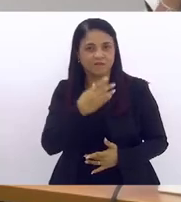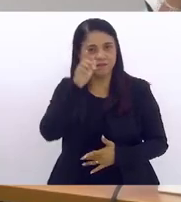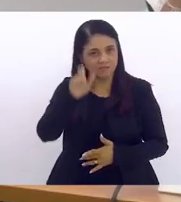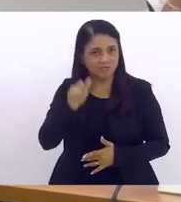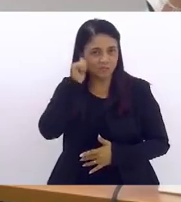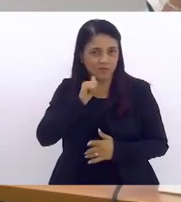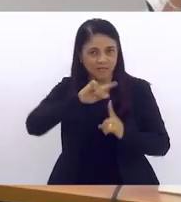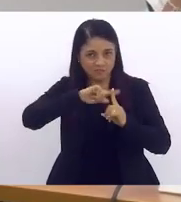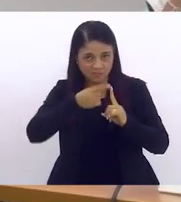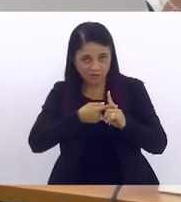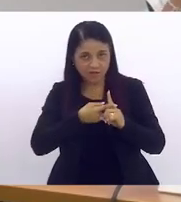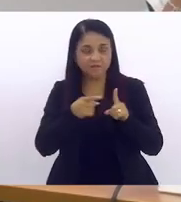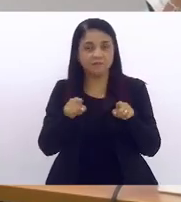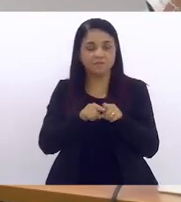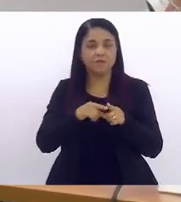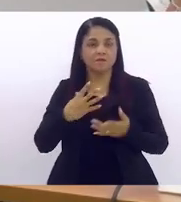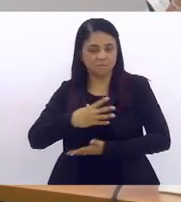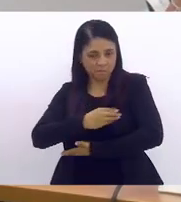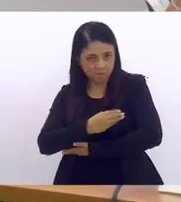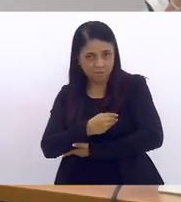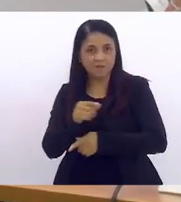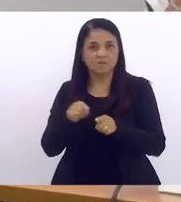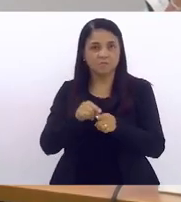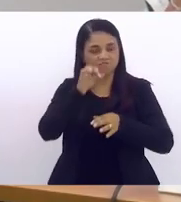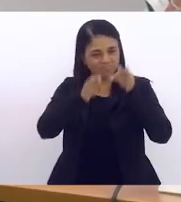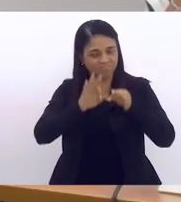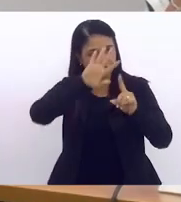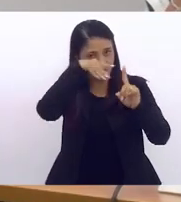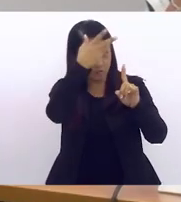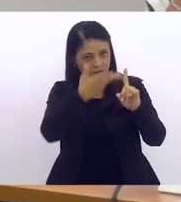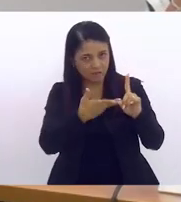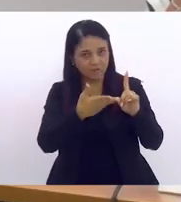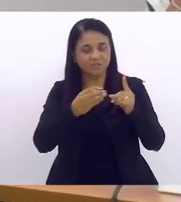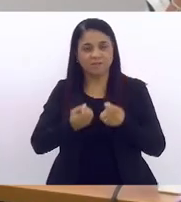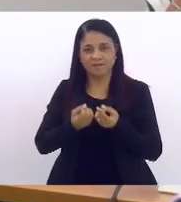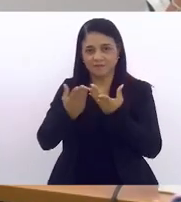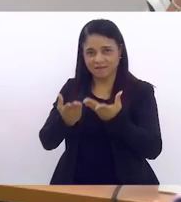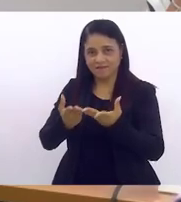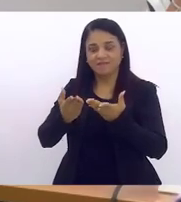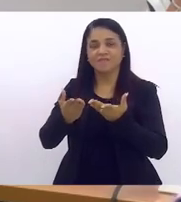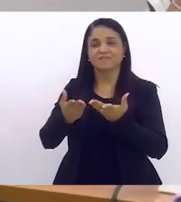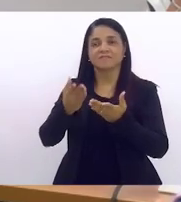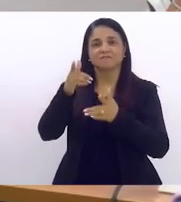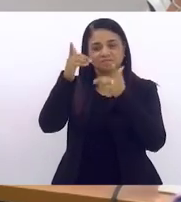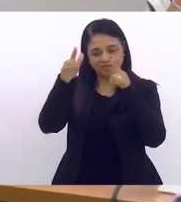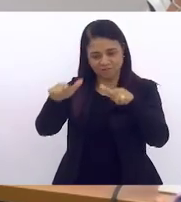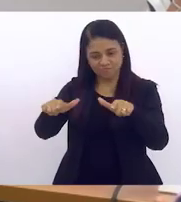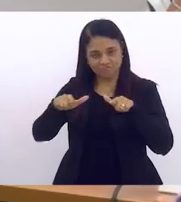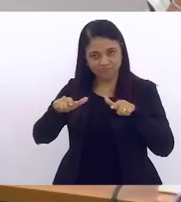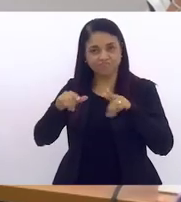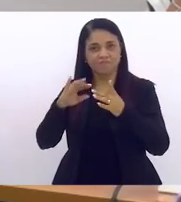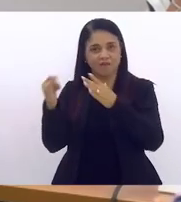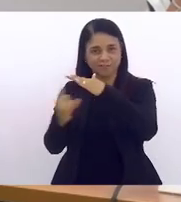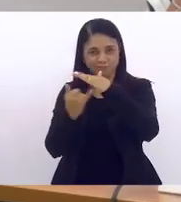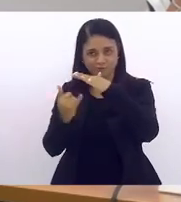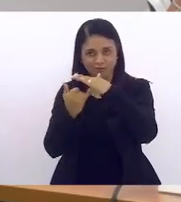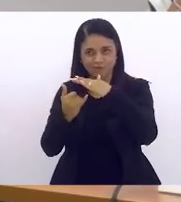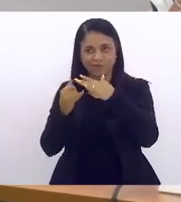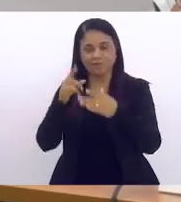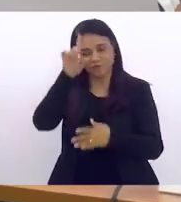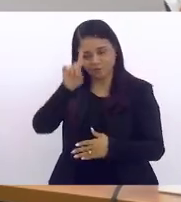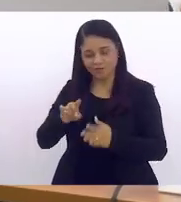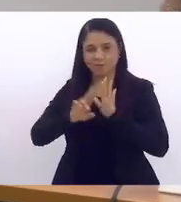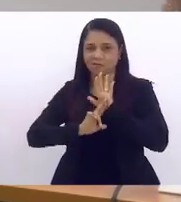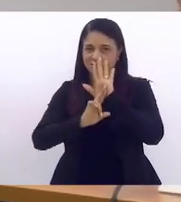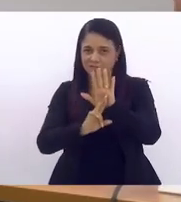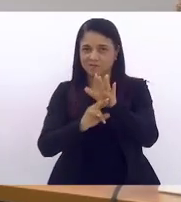das parturientes e puérperas, que consideramos justa a homenagem conceder tal honraria a esta instituição. Sua diretora aqui